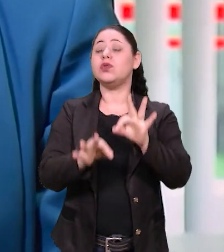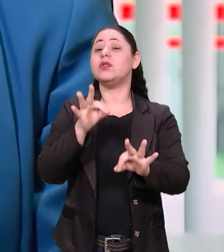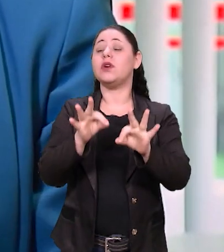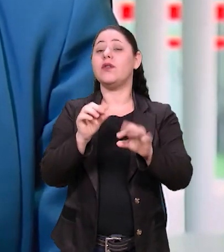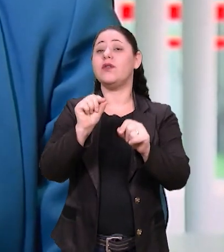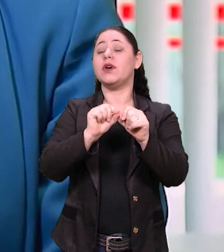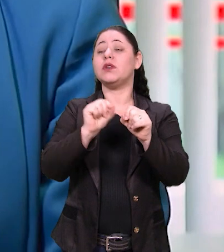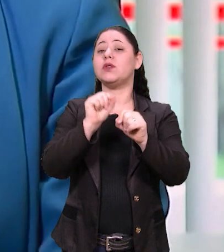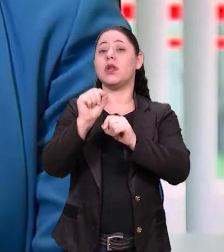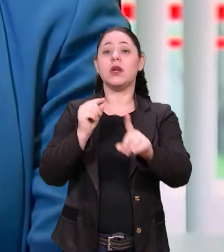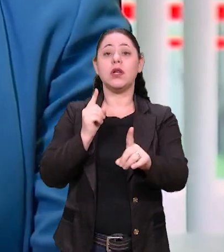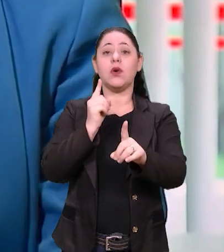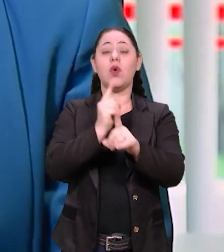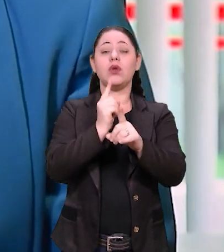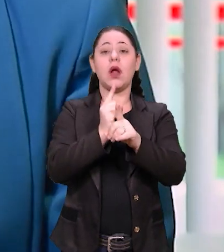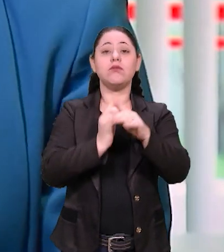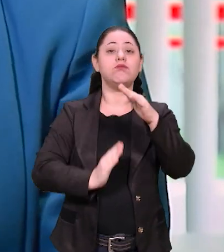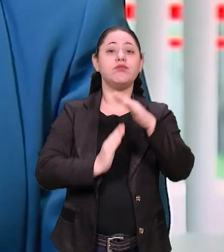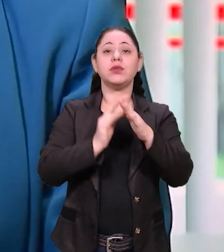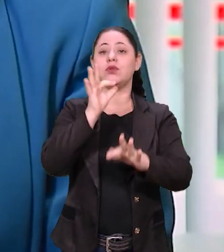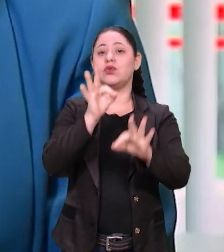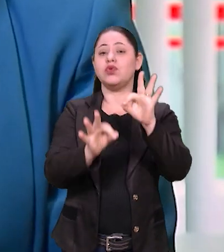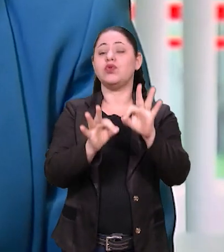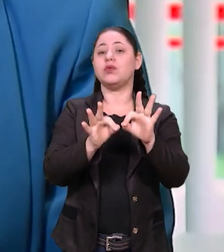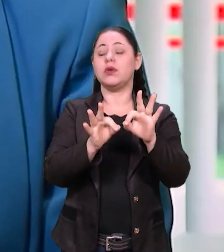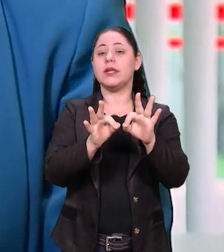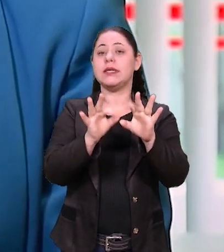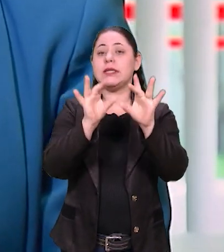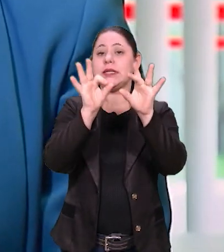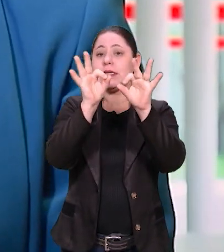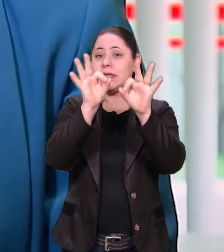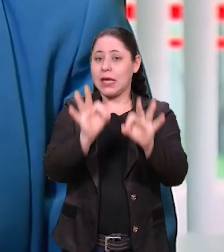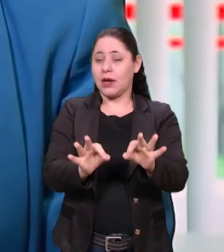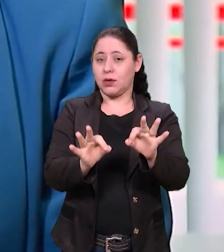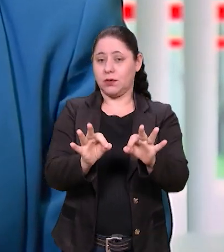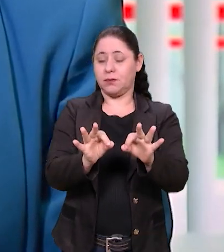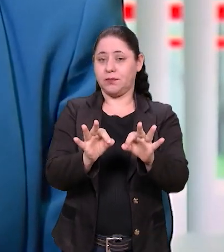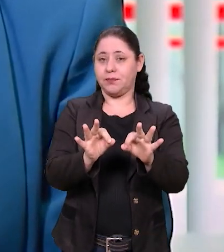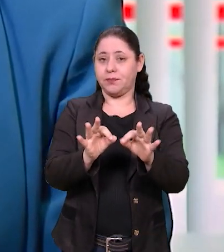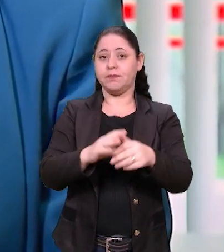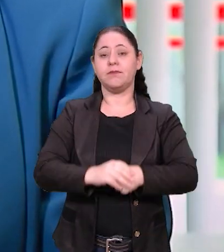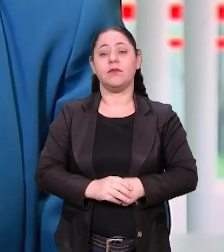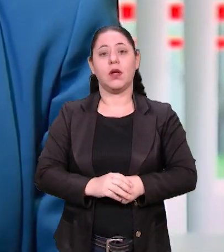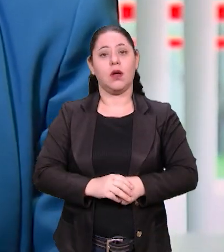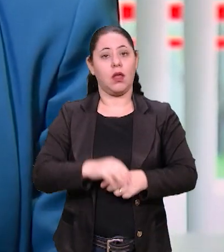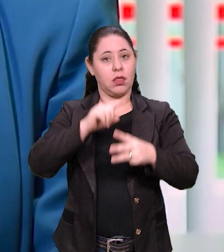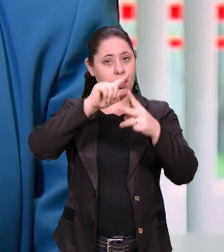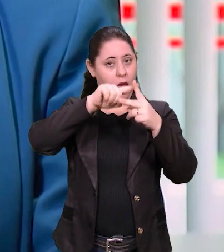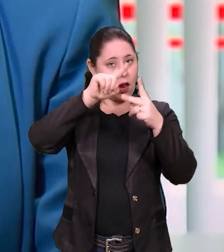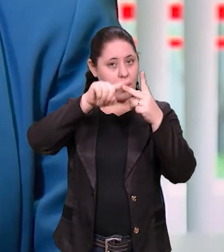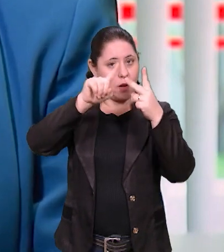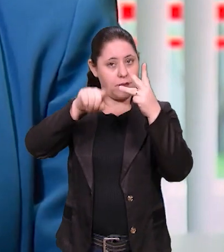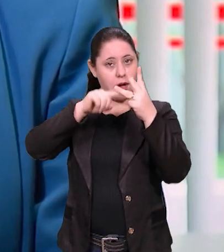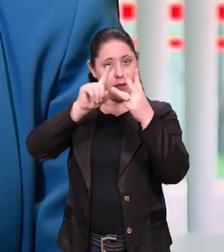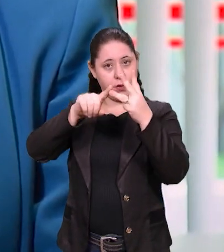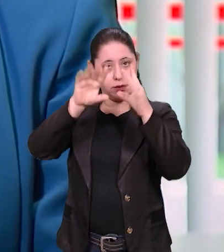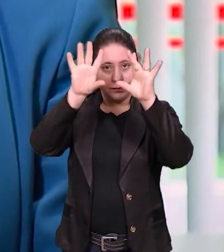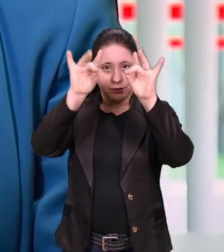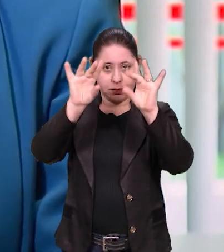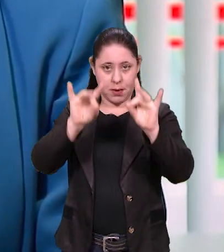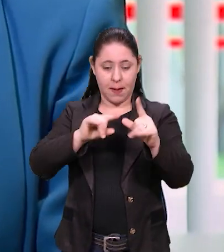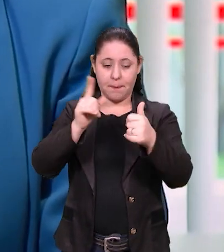dispor para chegar a um valor justo para uma devida recompensa? Serão 3 critérios que